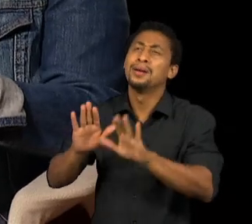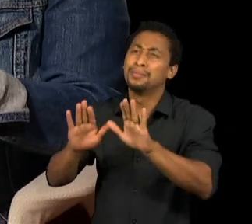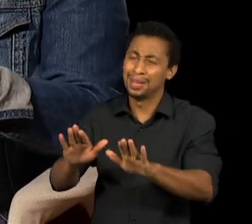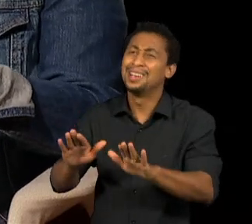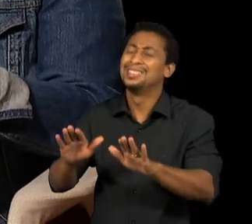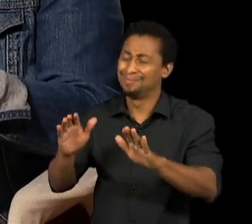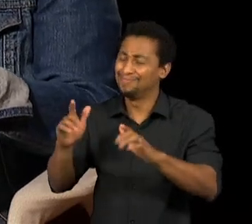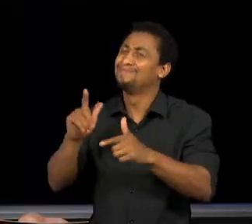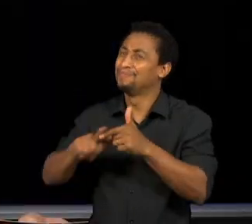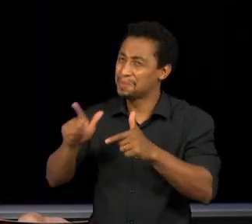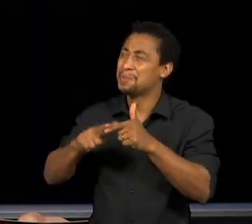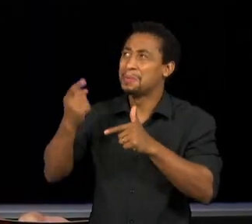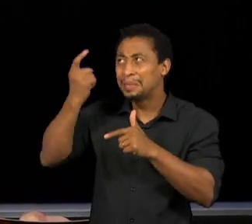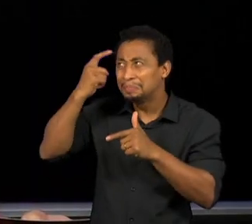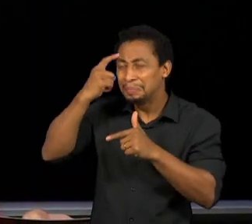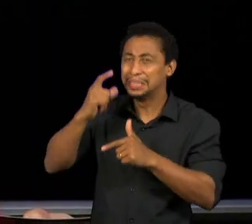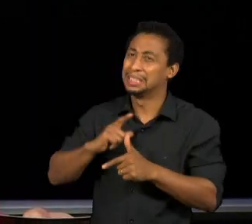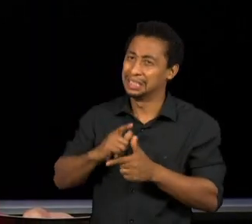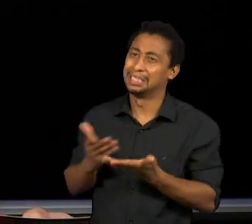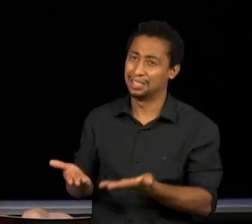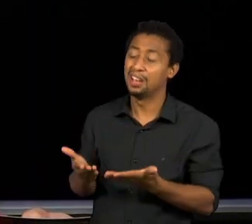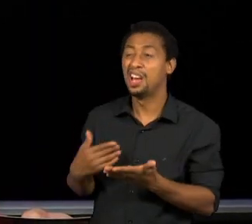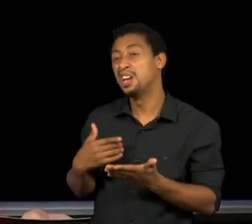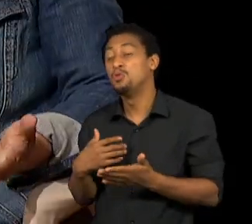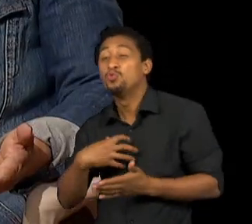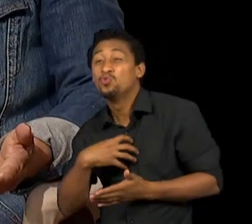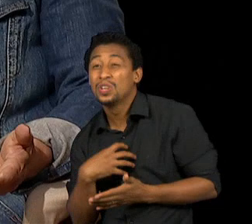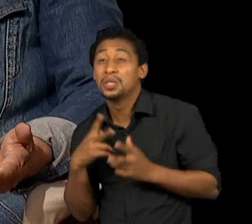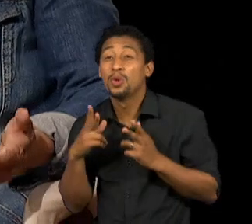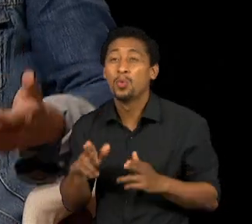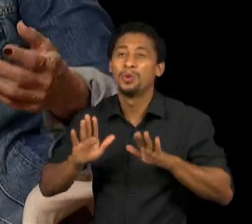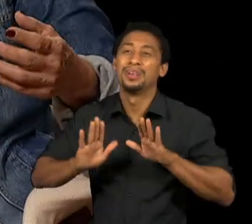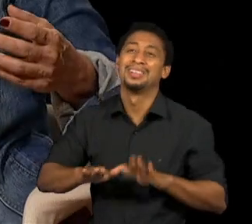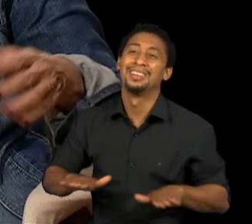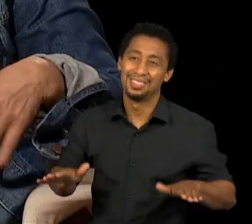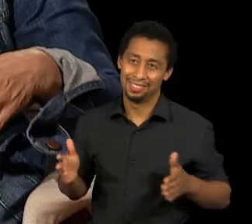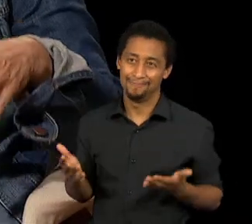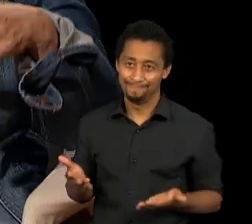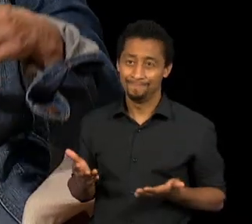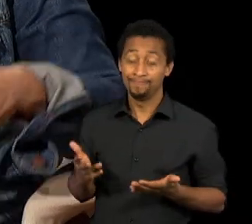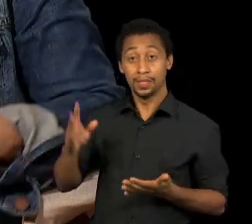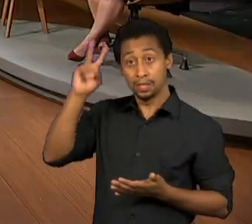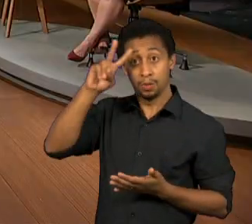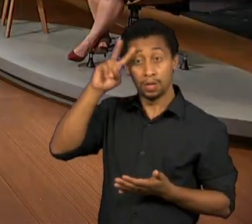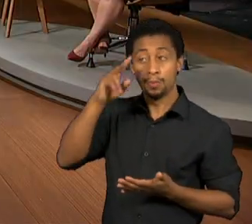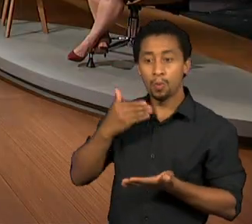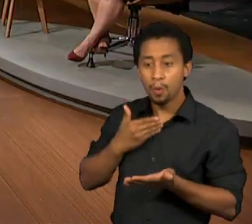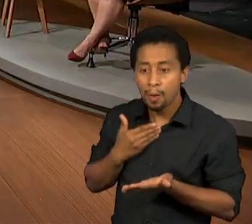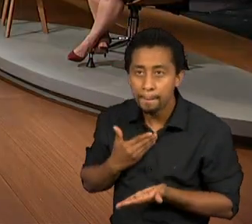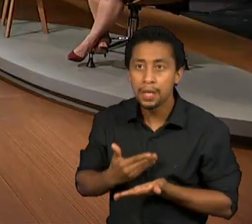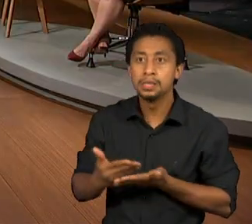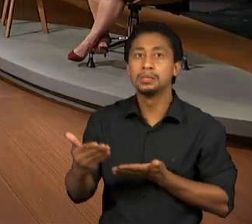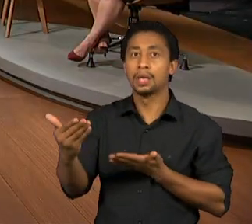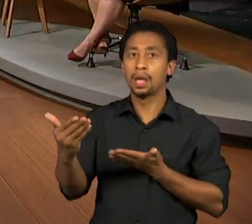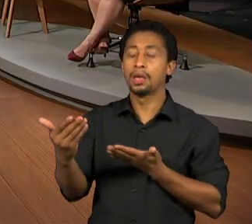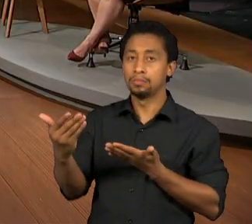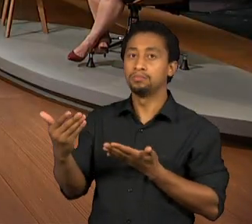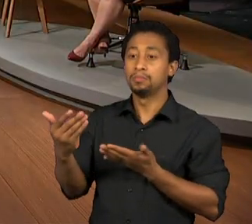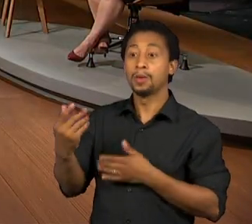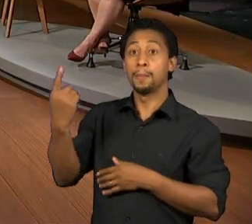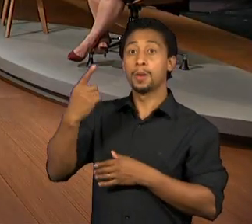alguns problemas. E eu lembro que quando eu comecei, a primeira cena, que já foi também com a Natália Timber,